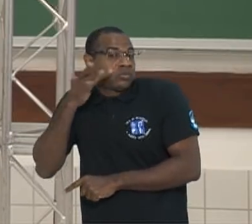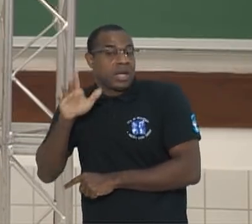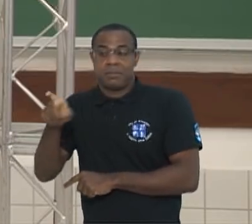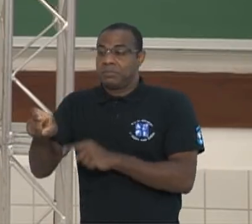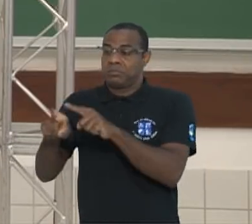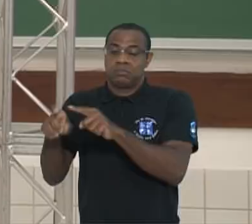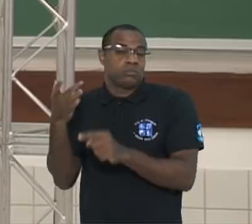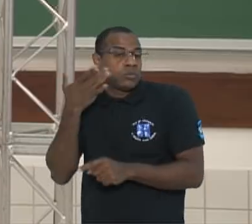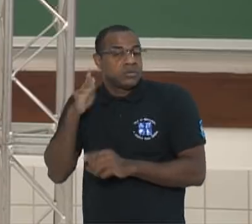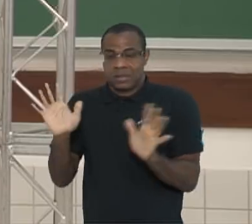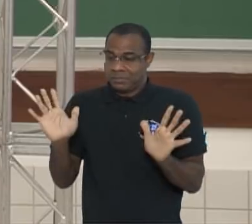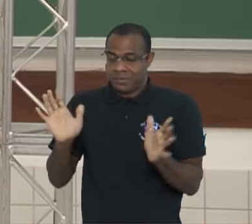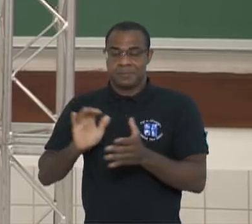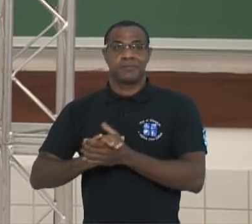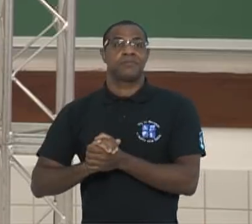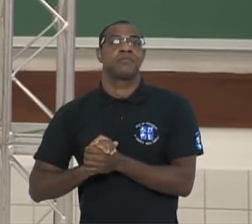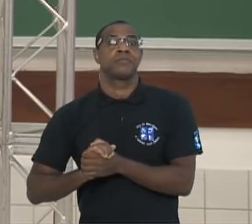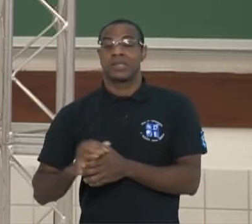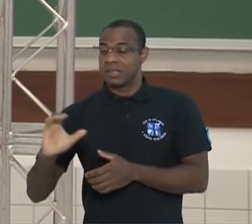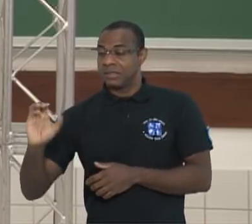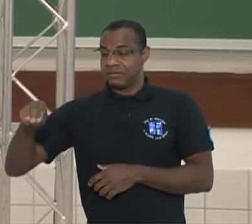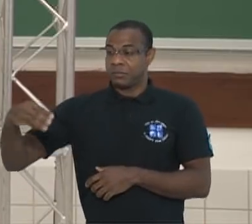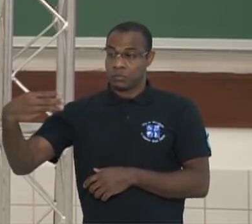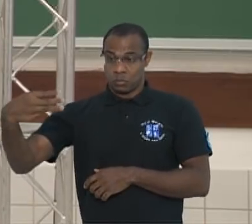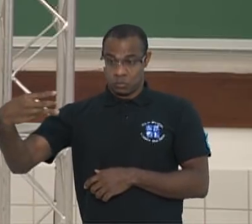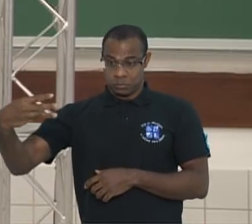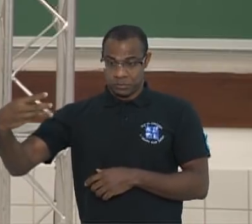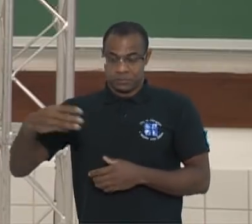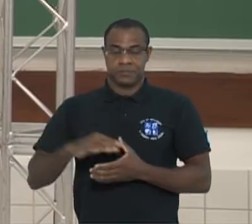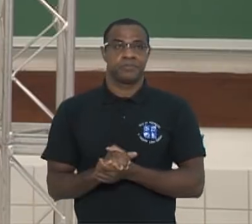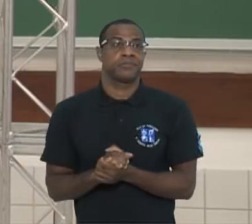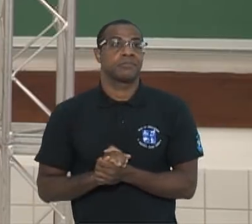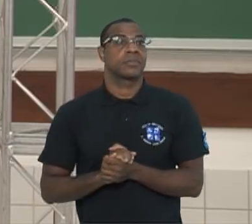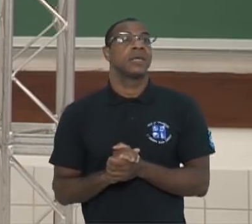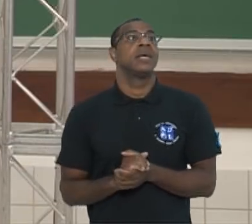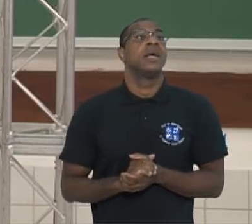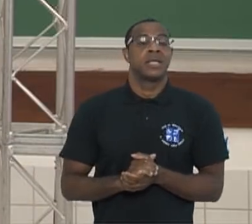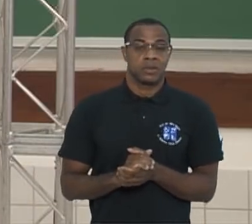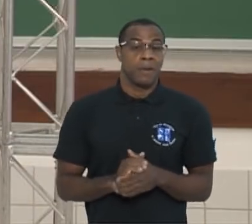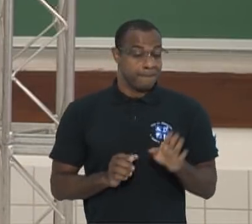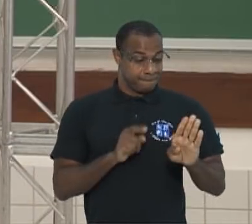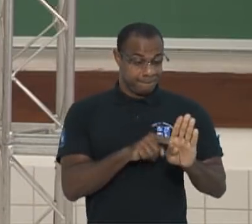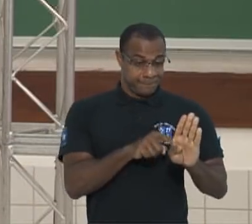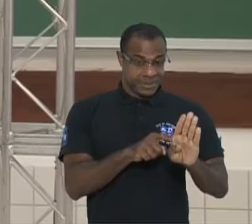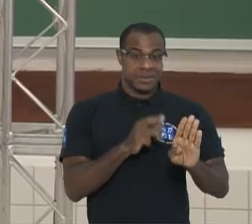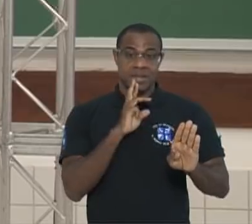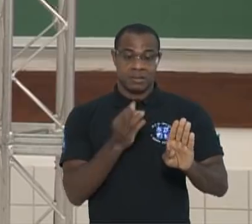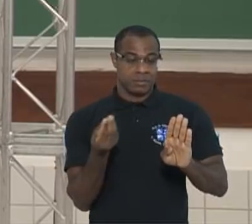centímetros cúbicos, correto? Então, vamos responder a letra B? A letra B.